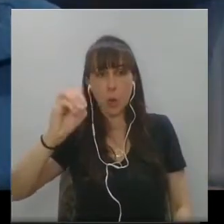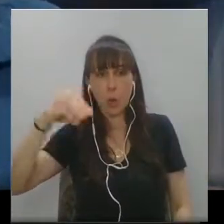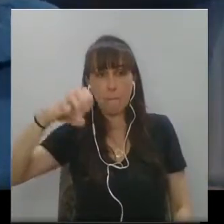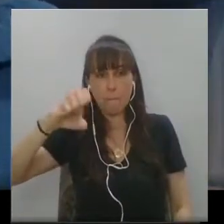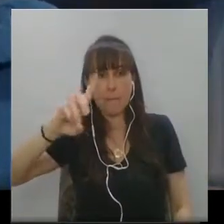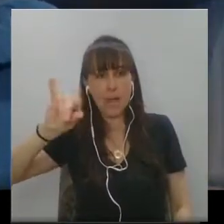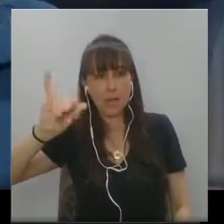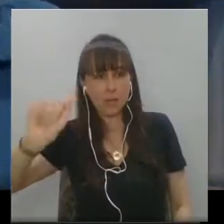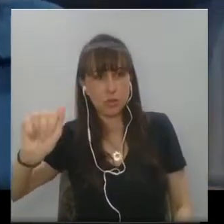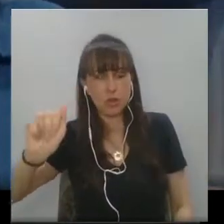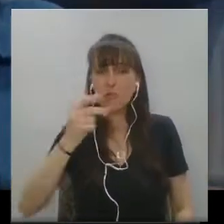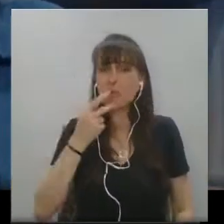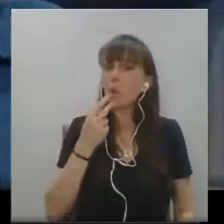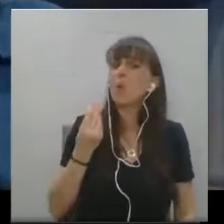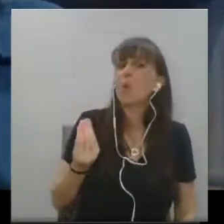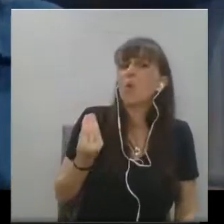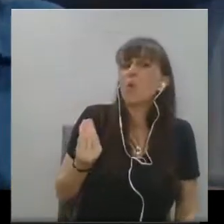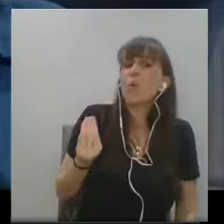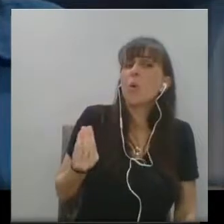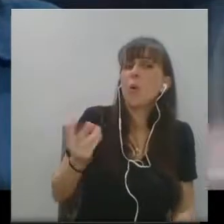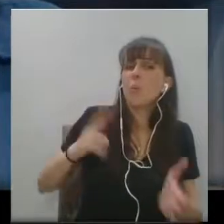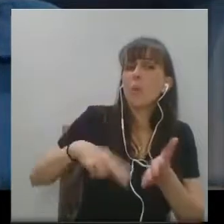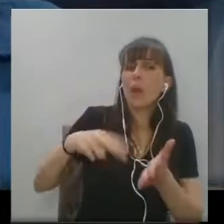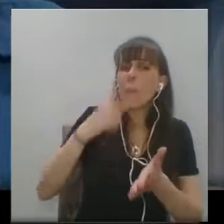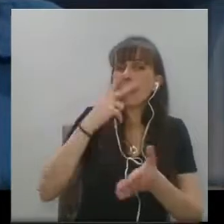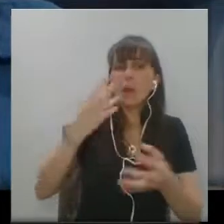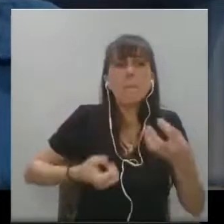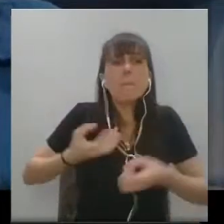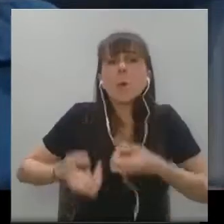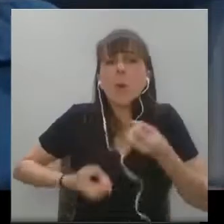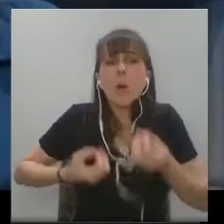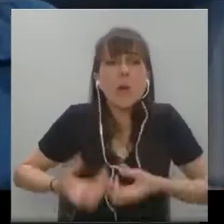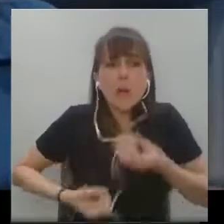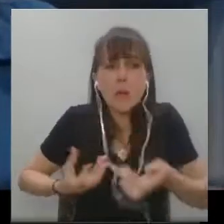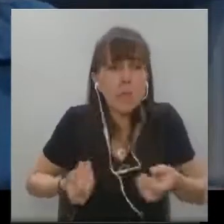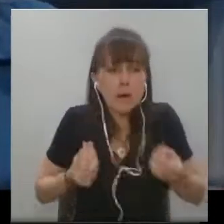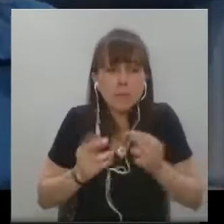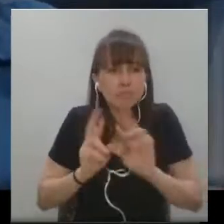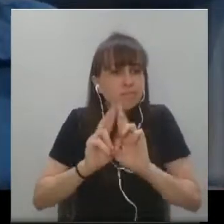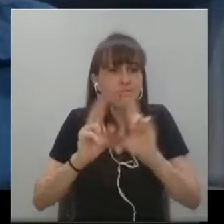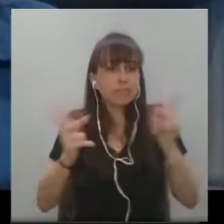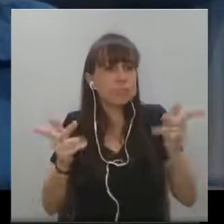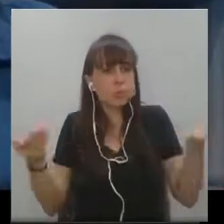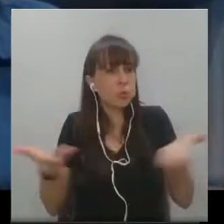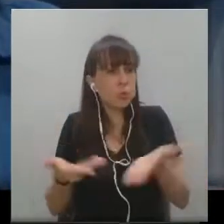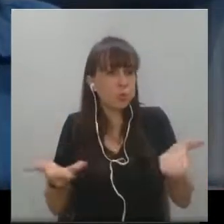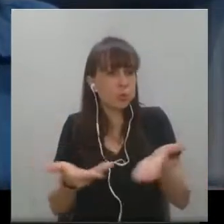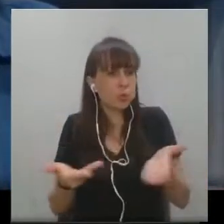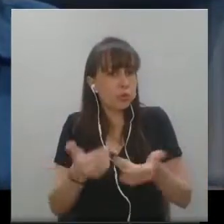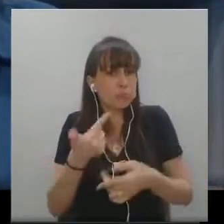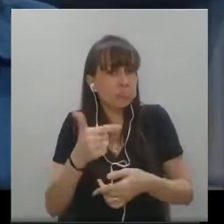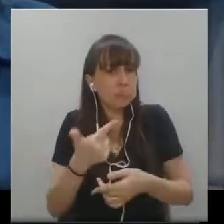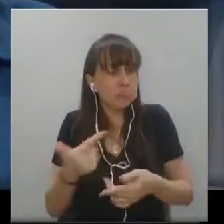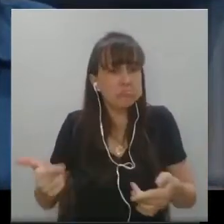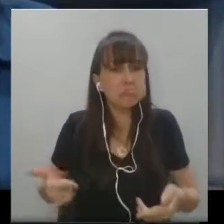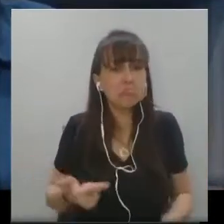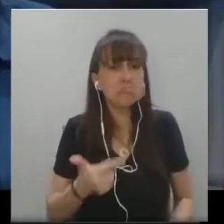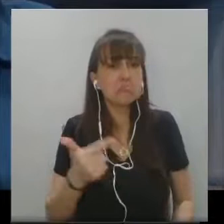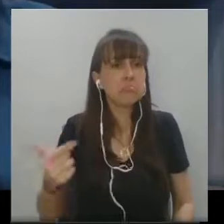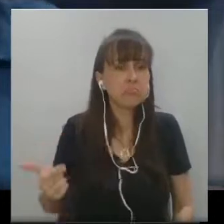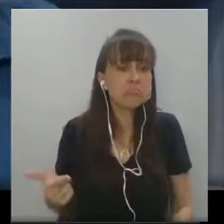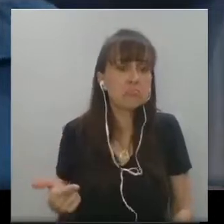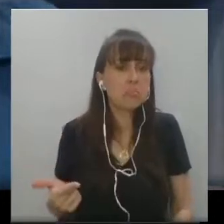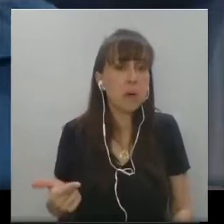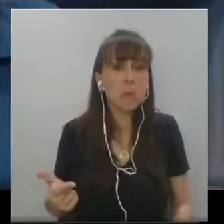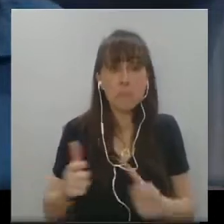para ler Dante Alighieri? Está em forma de poema, né? E não é comum hoje em dia nós lermos obras em forma de poema. A